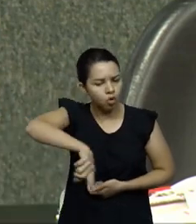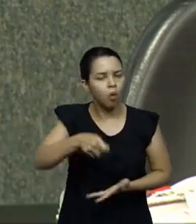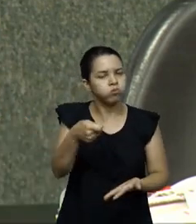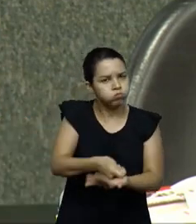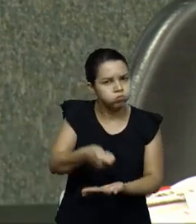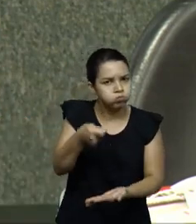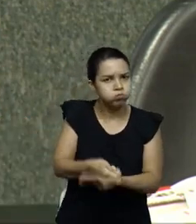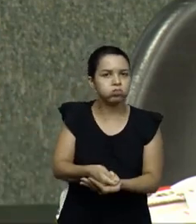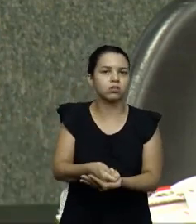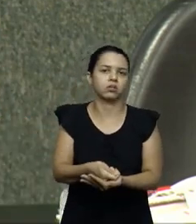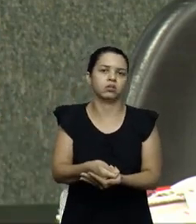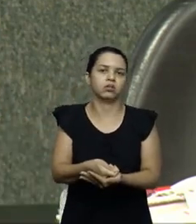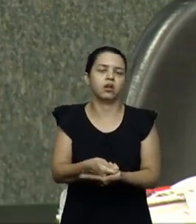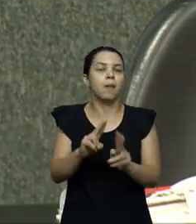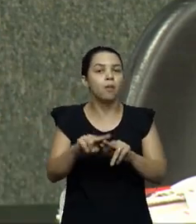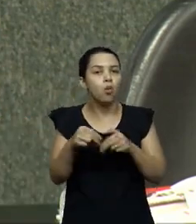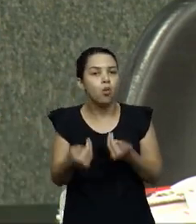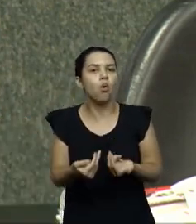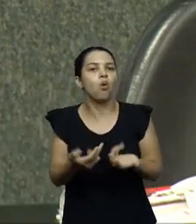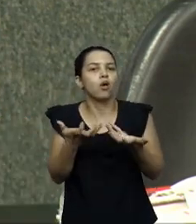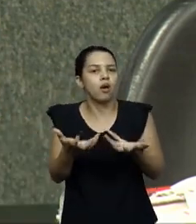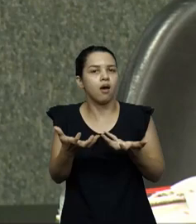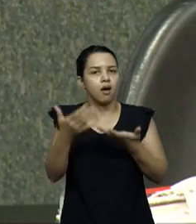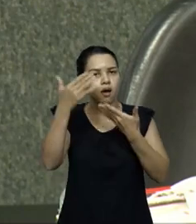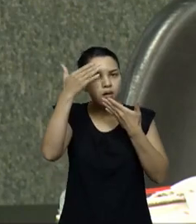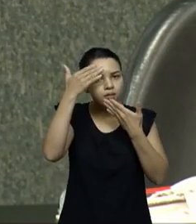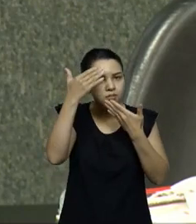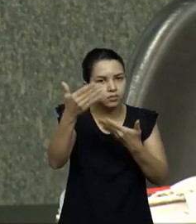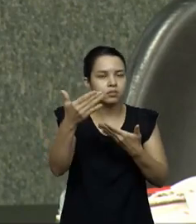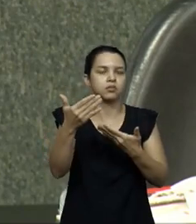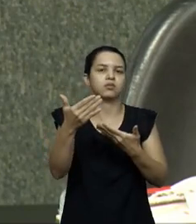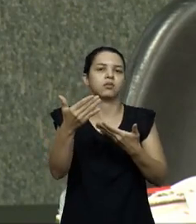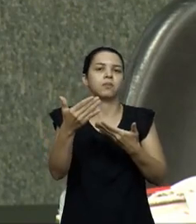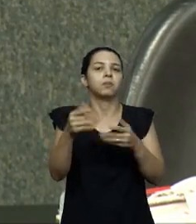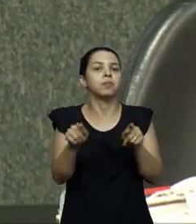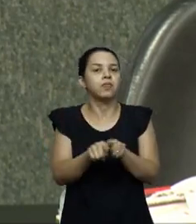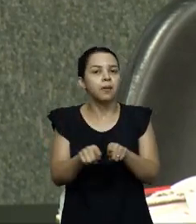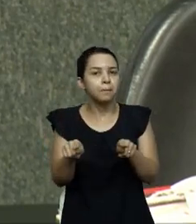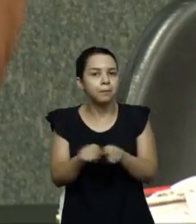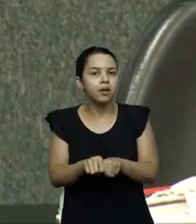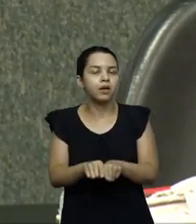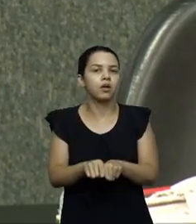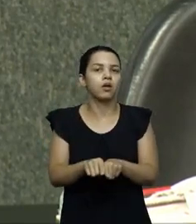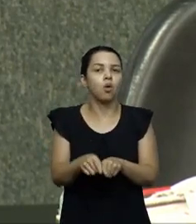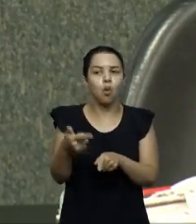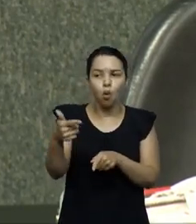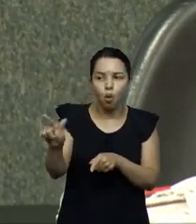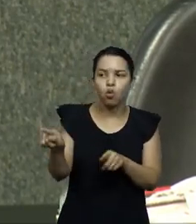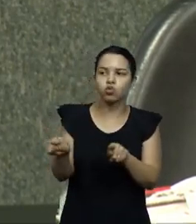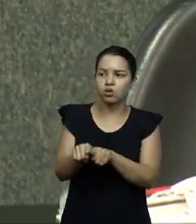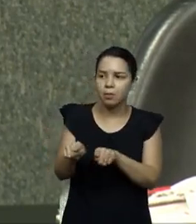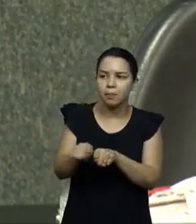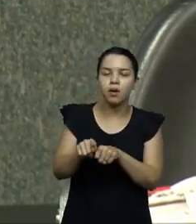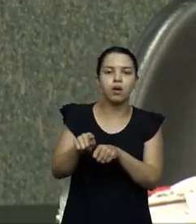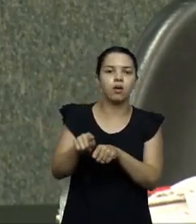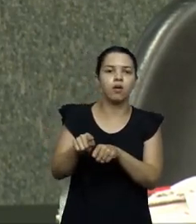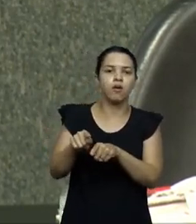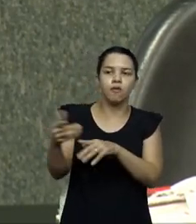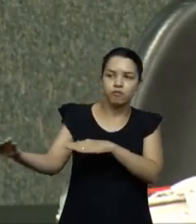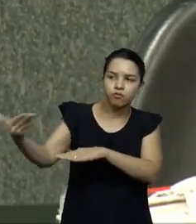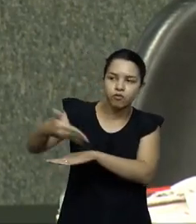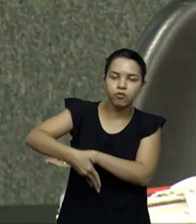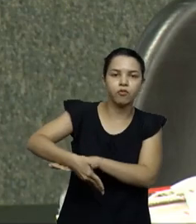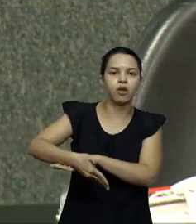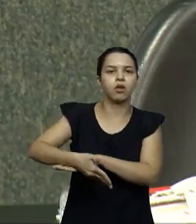então por isso que ela agradeceu o espaço aqui e que ela deixar depois para o nosso colegas que viram das suas bases que estão aqui de